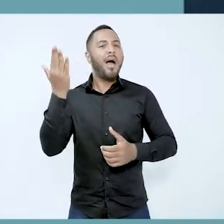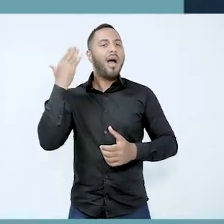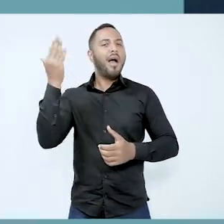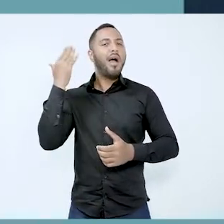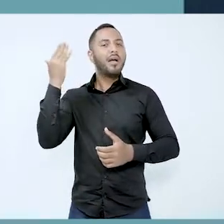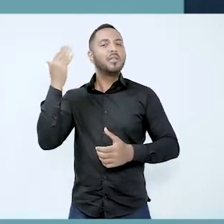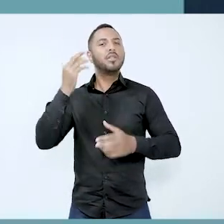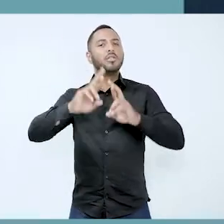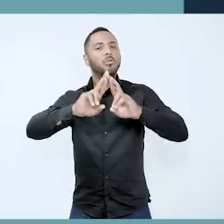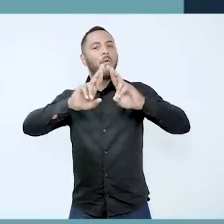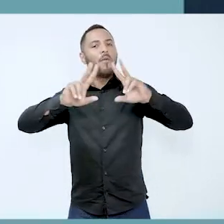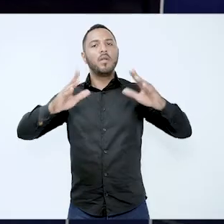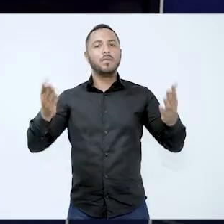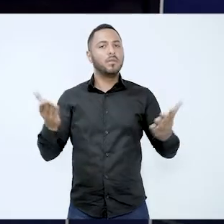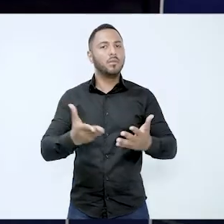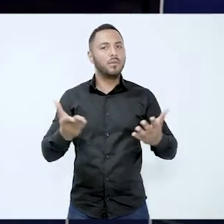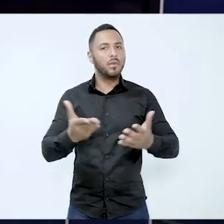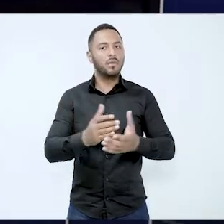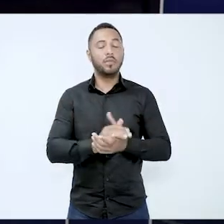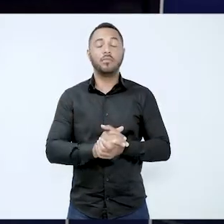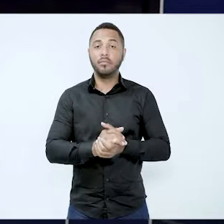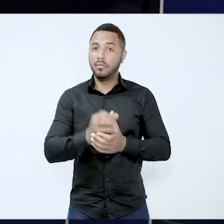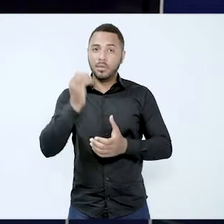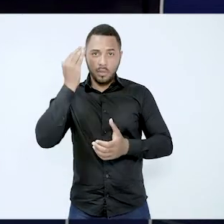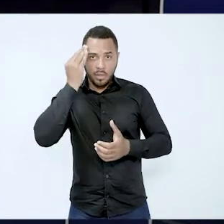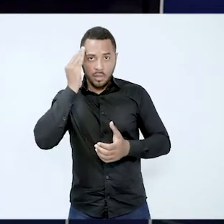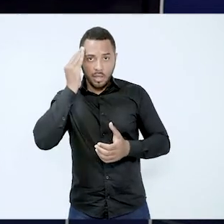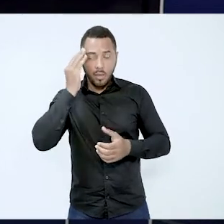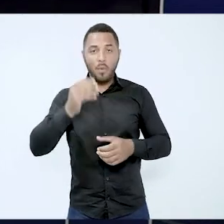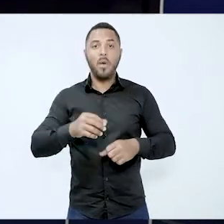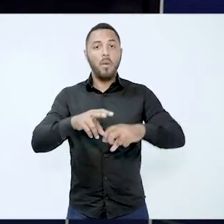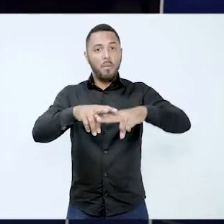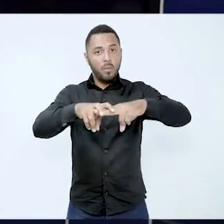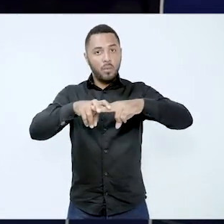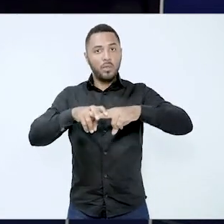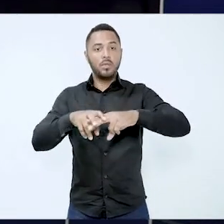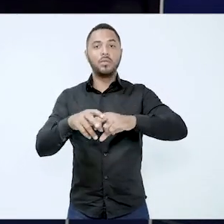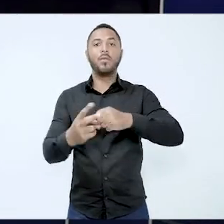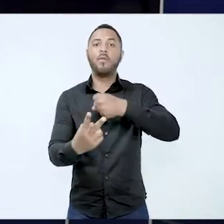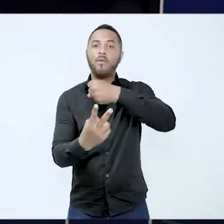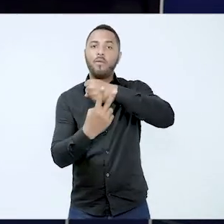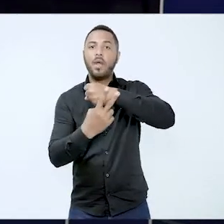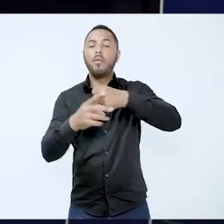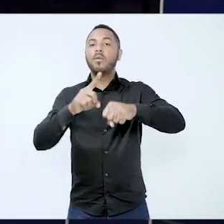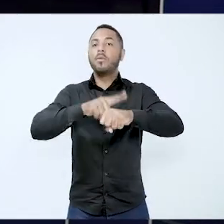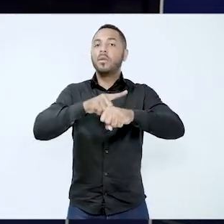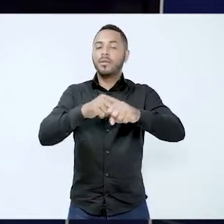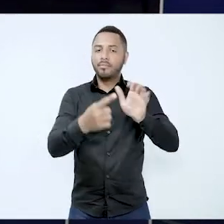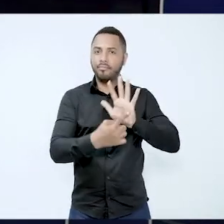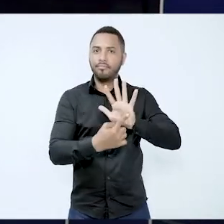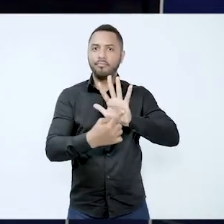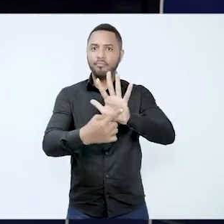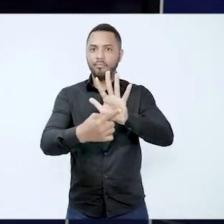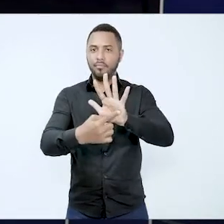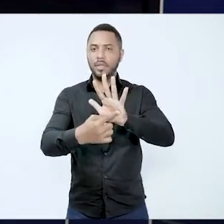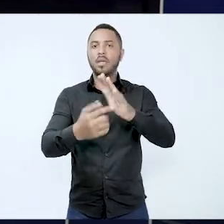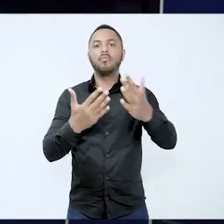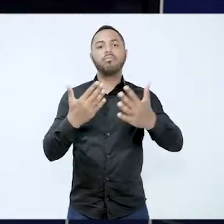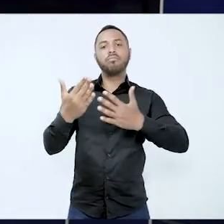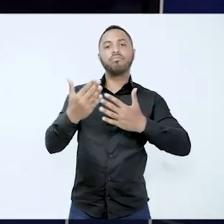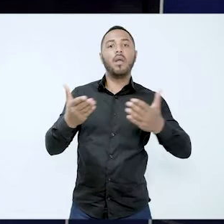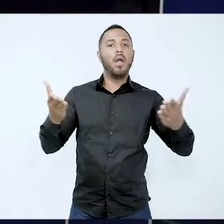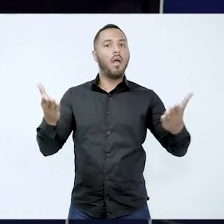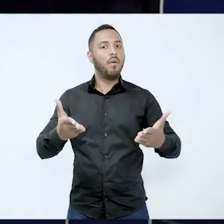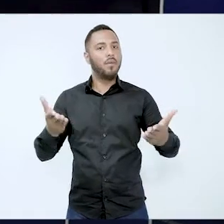antes não era como hoje, tá? Então, o verbo no presente vai aparecer no momento dessa